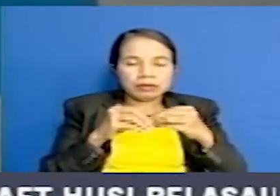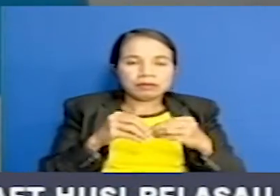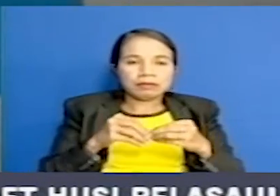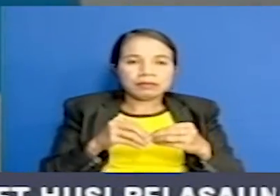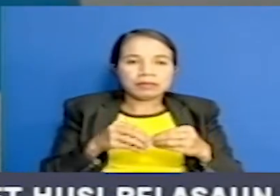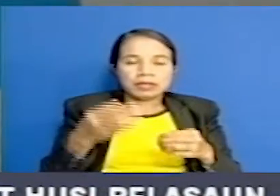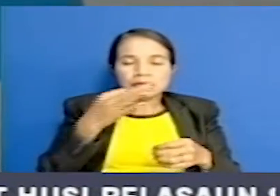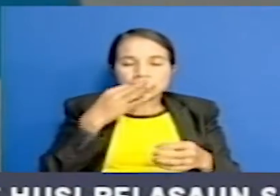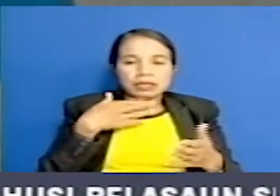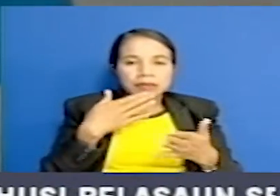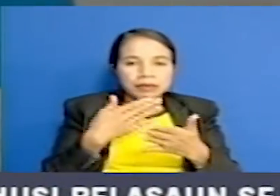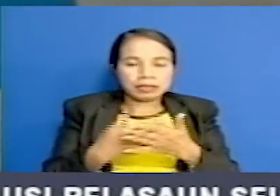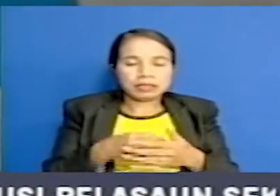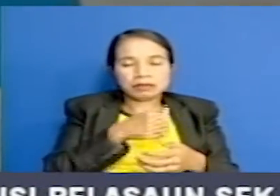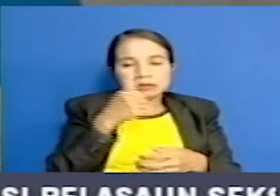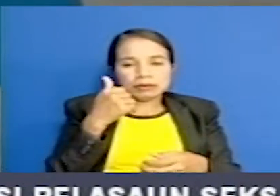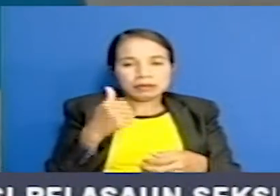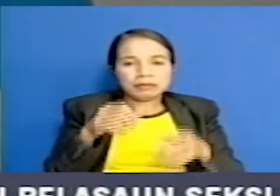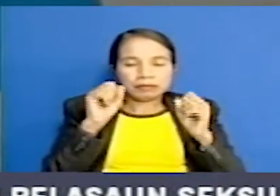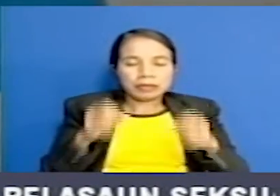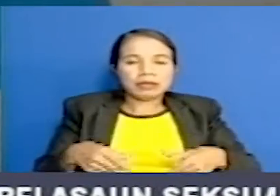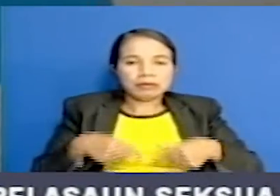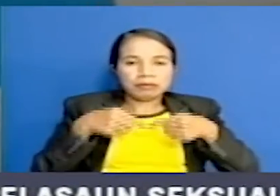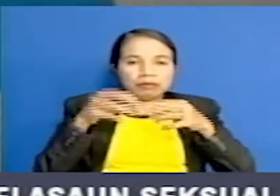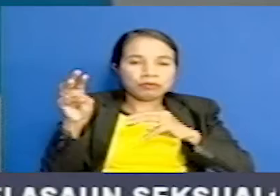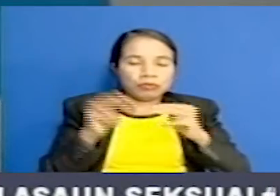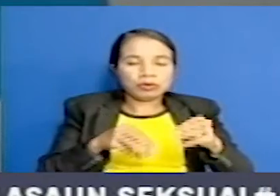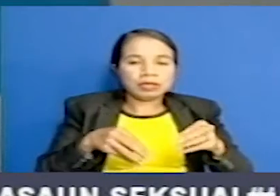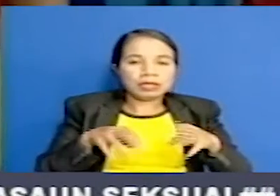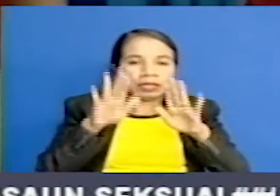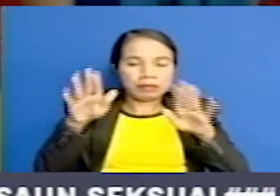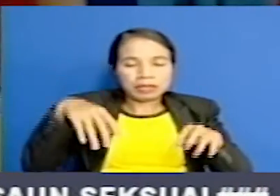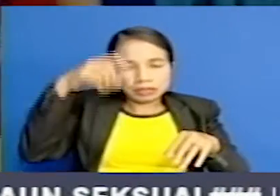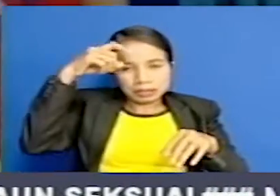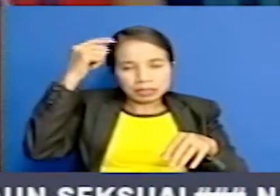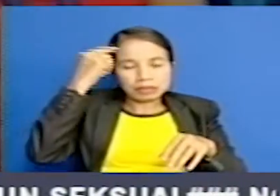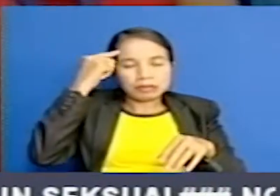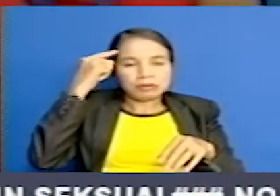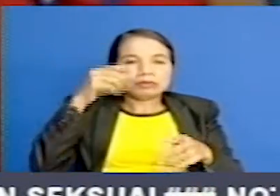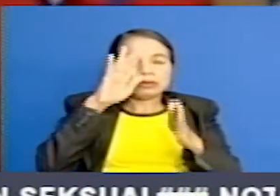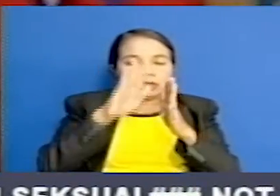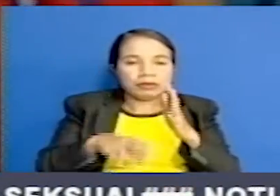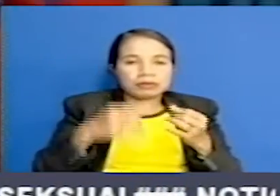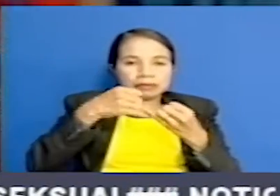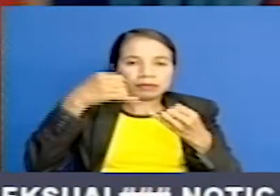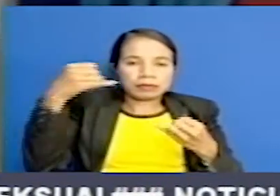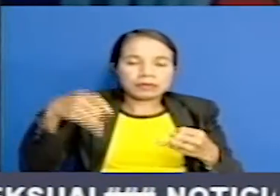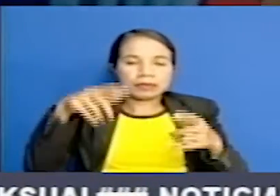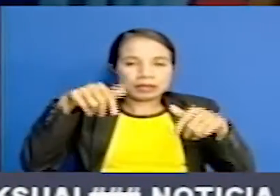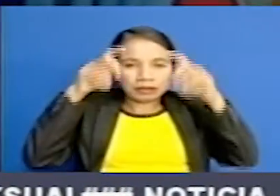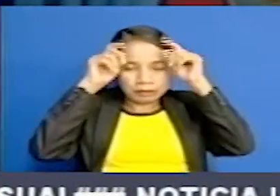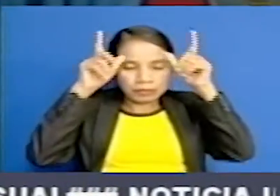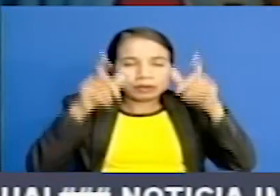hidrato carbono, proteína, no selutang, ne bebele forma labaric ne kakutak, no selutang, ho de reduz malnutrição iha